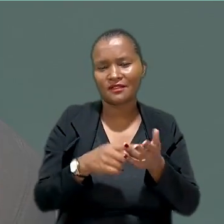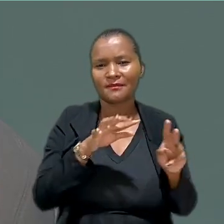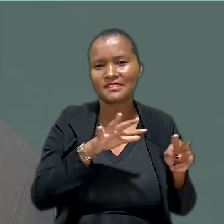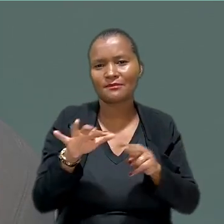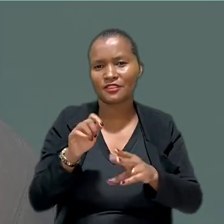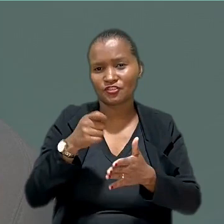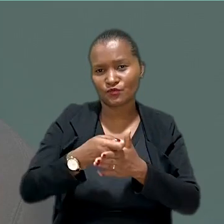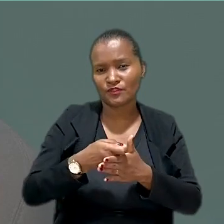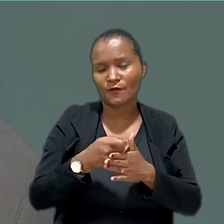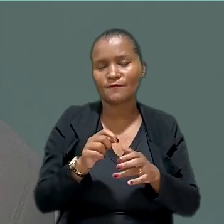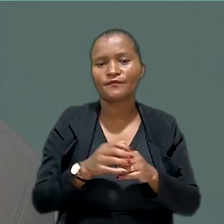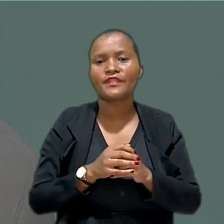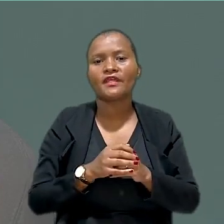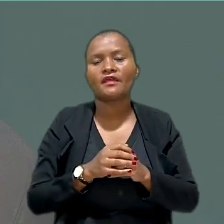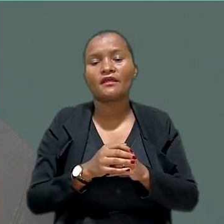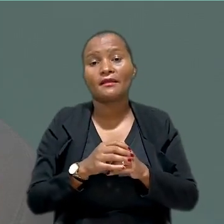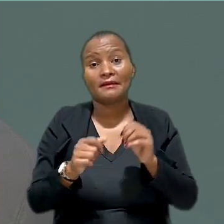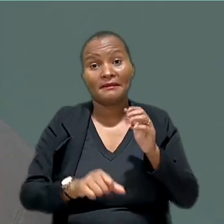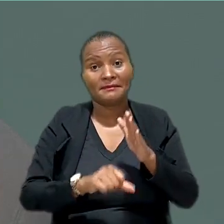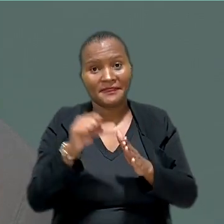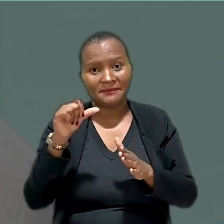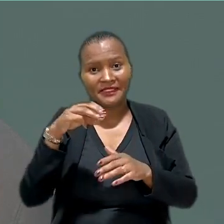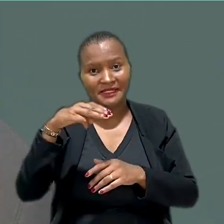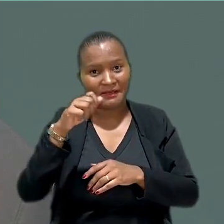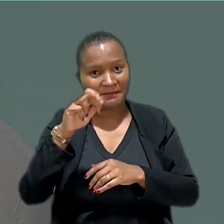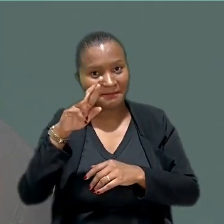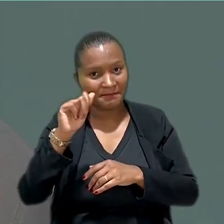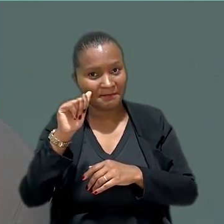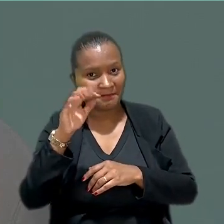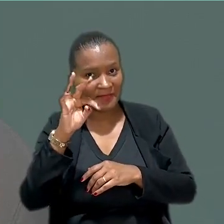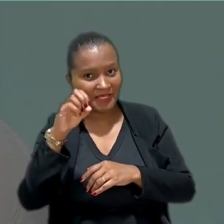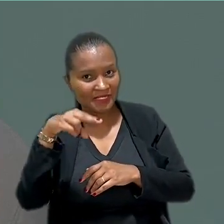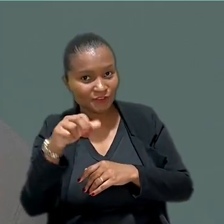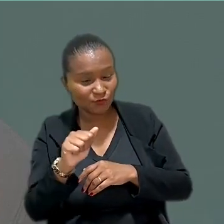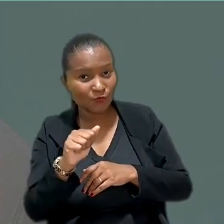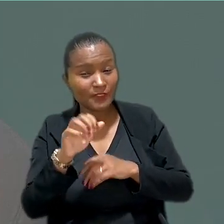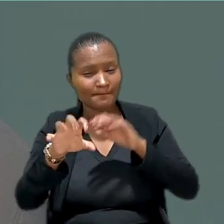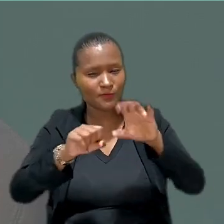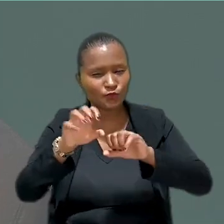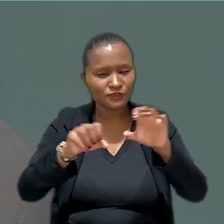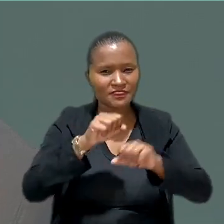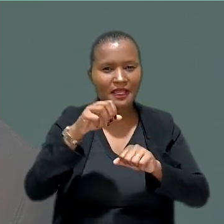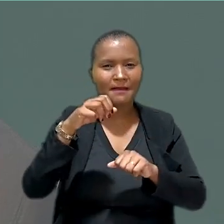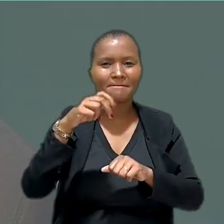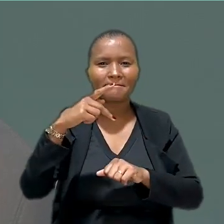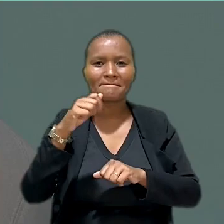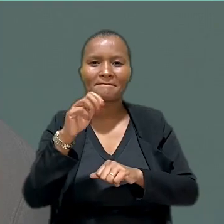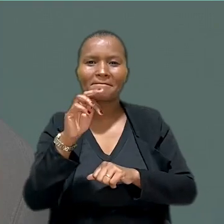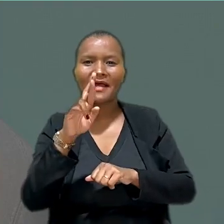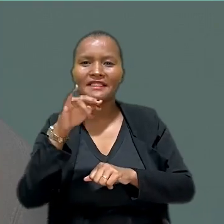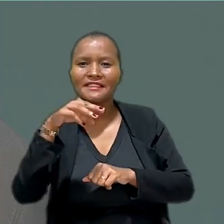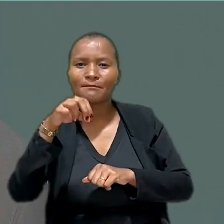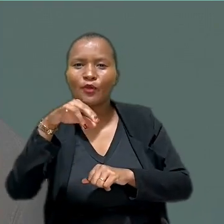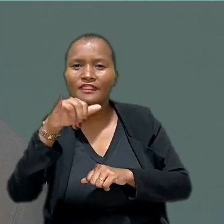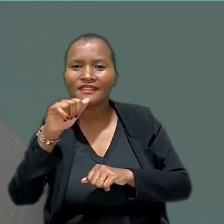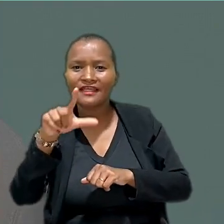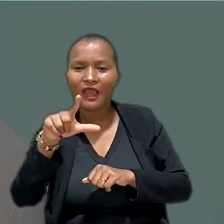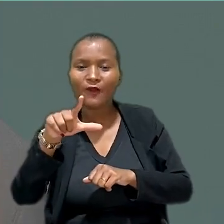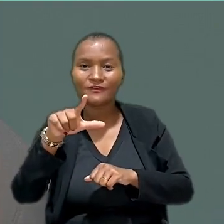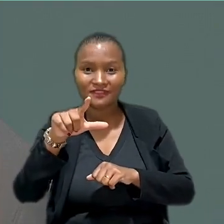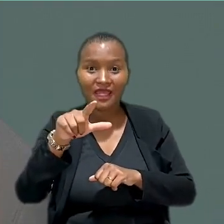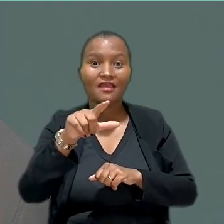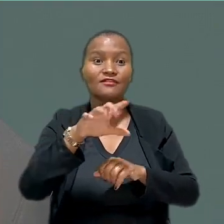delas. Primeira, a maratona de busca patrimonial, de pesquisa patrimonial. Ou seja, os tribunais